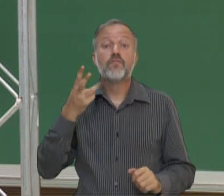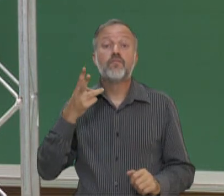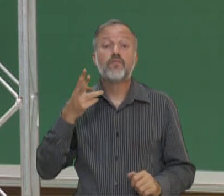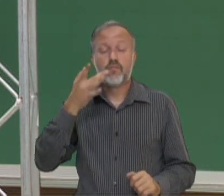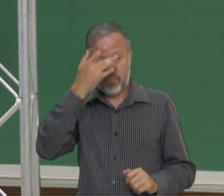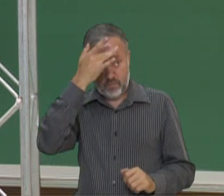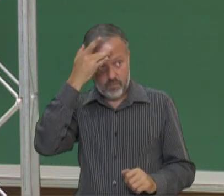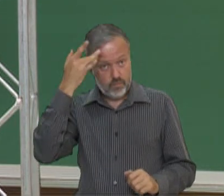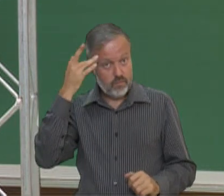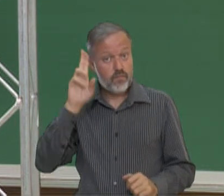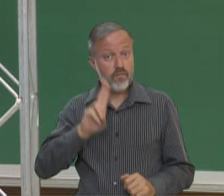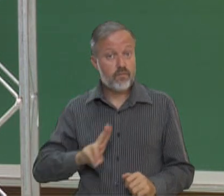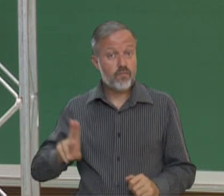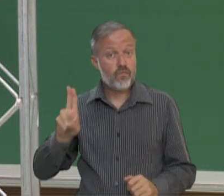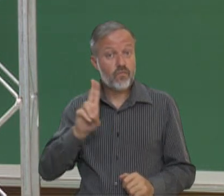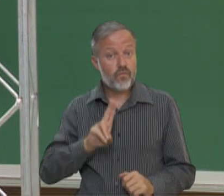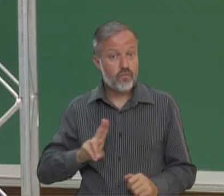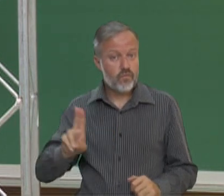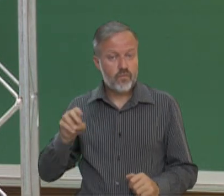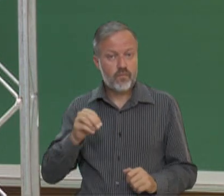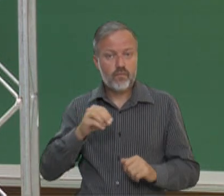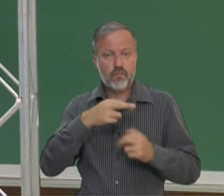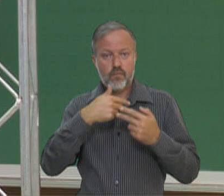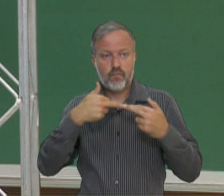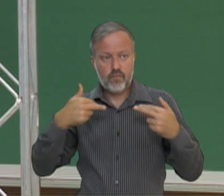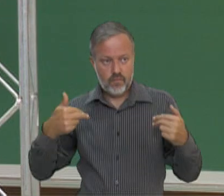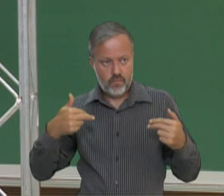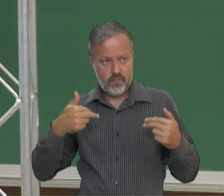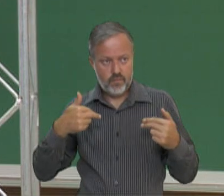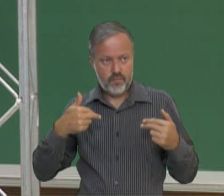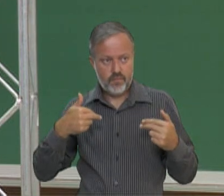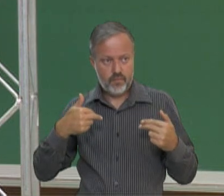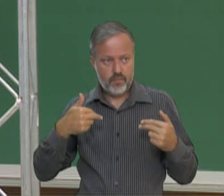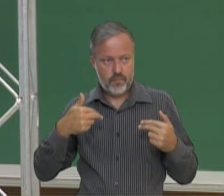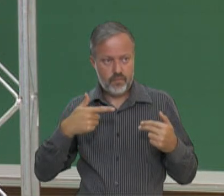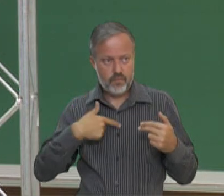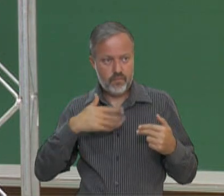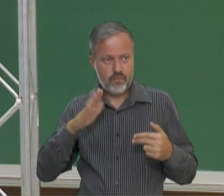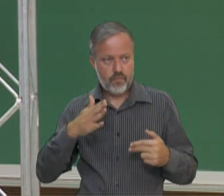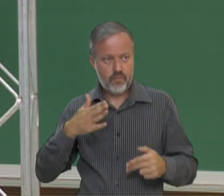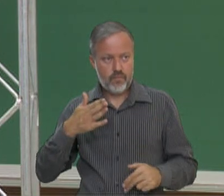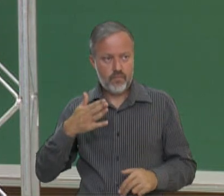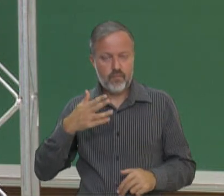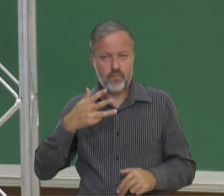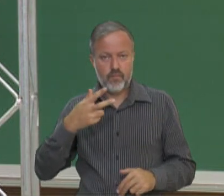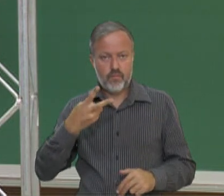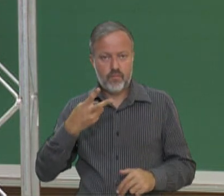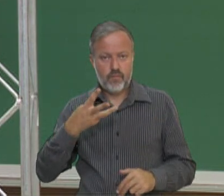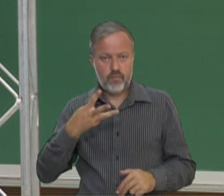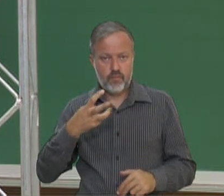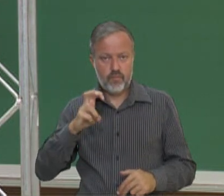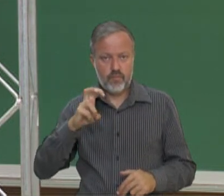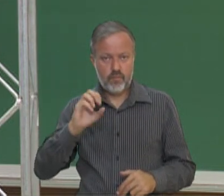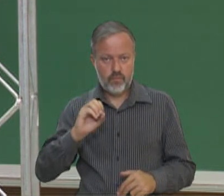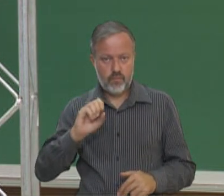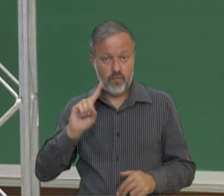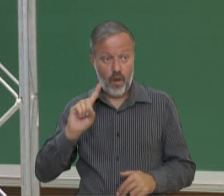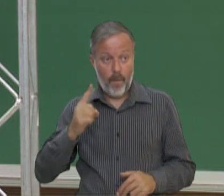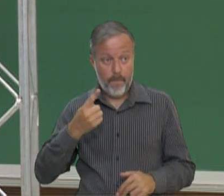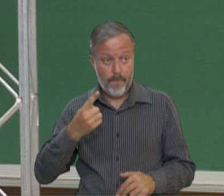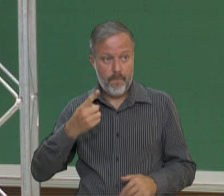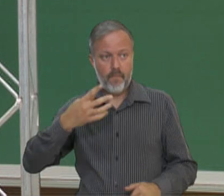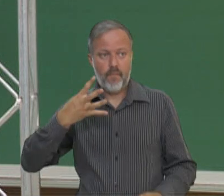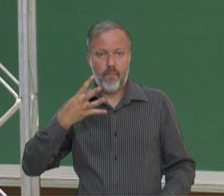de 350.000 a 400.000 unidades, según las fuentes, não cumpriam os requisitos. Então aqui